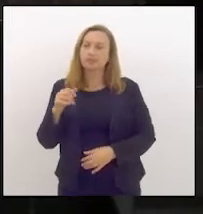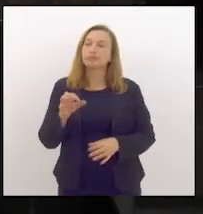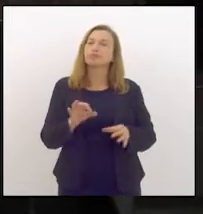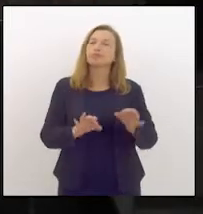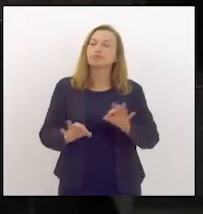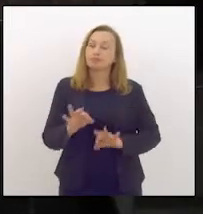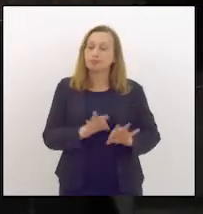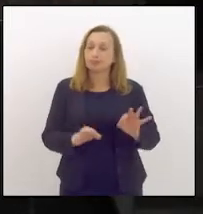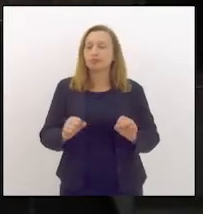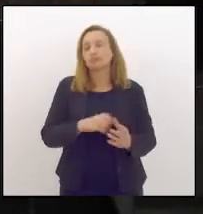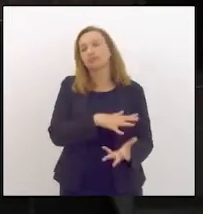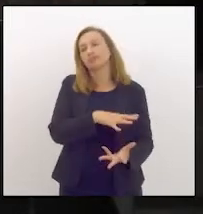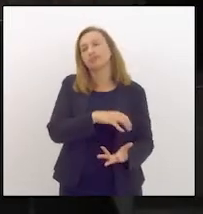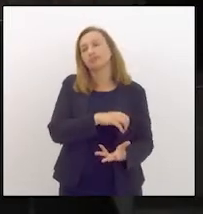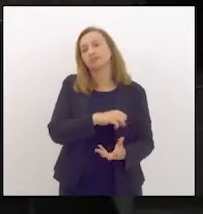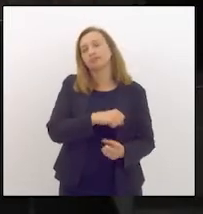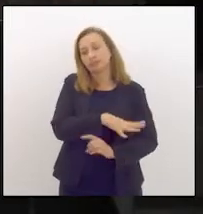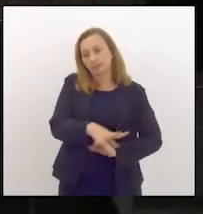sociais